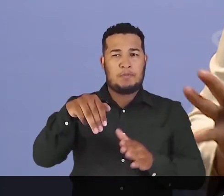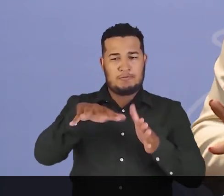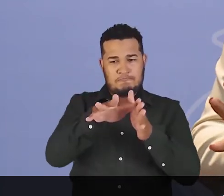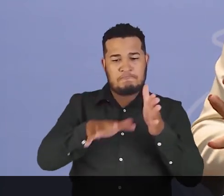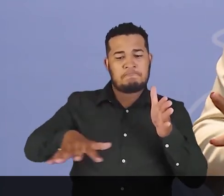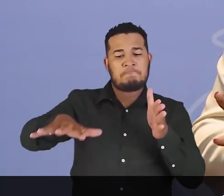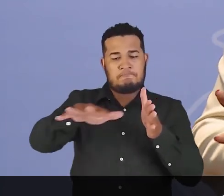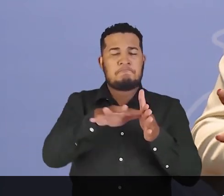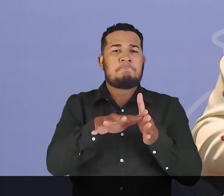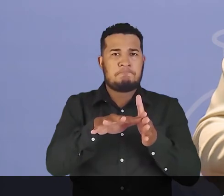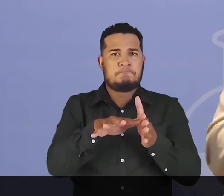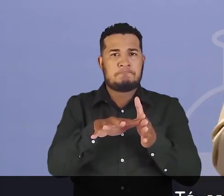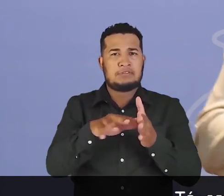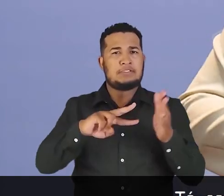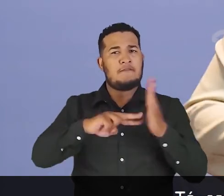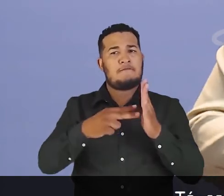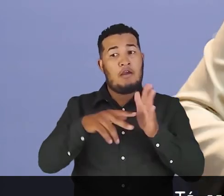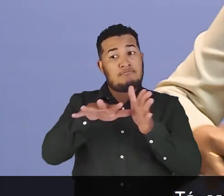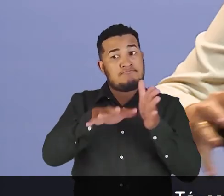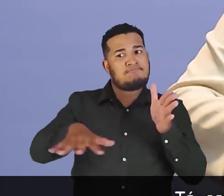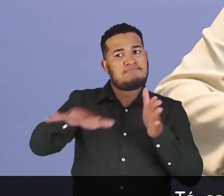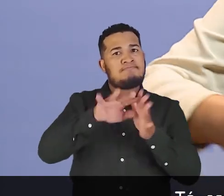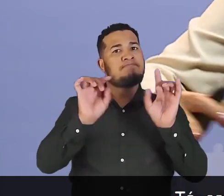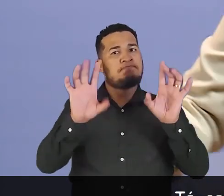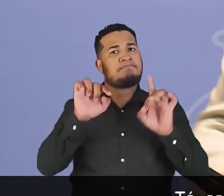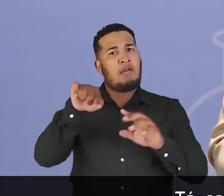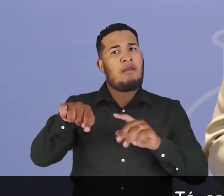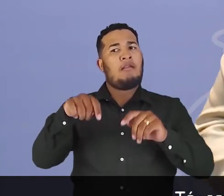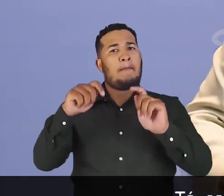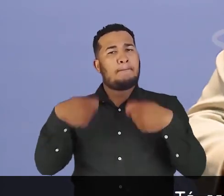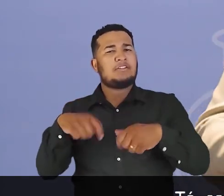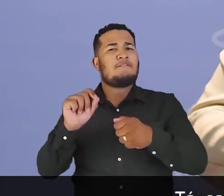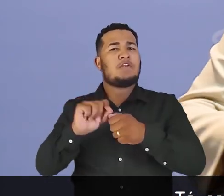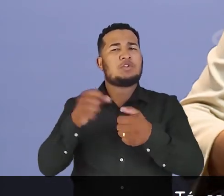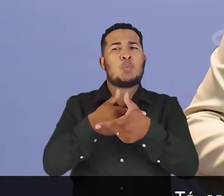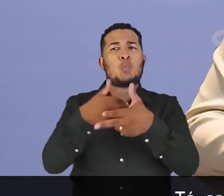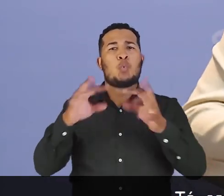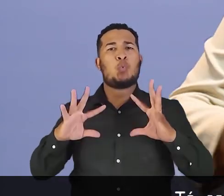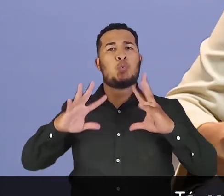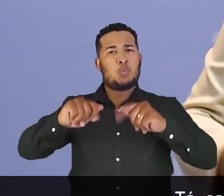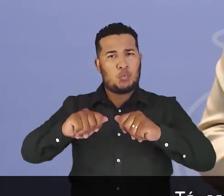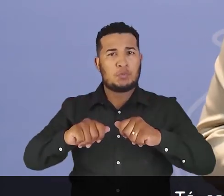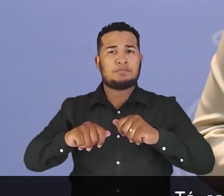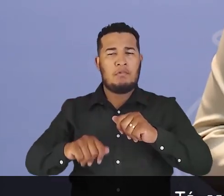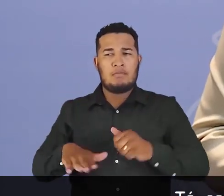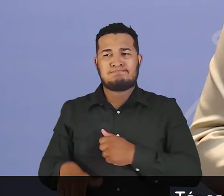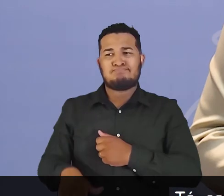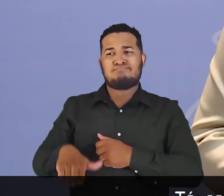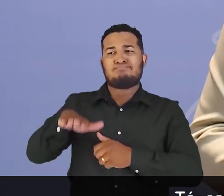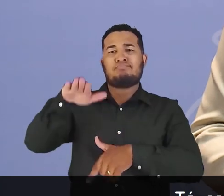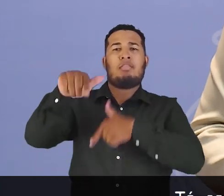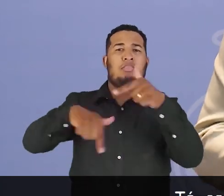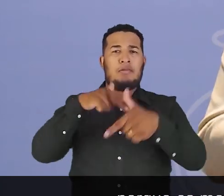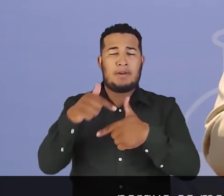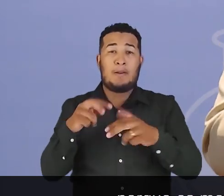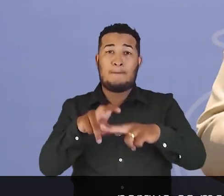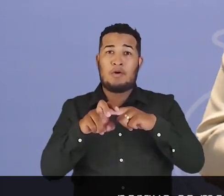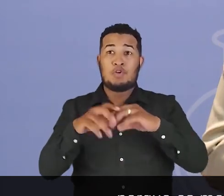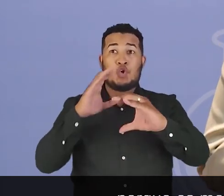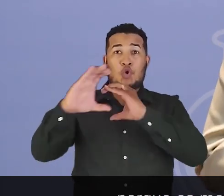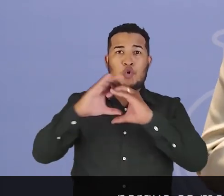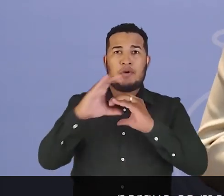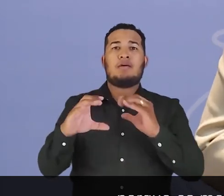80 quilômetros. Tá? Esse é o período, o espaço em que ela fazia todas as suas atividades, porque os